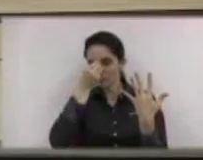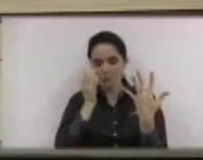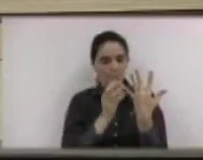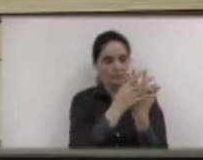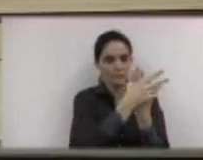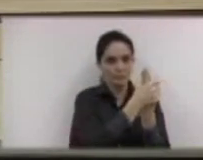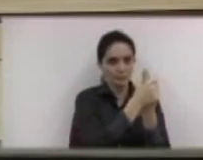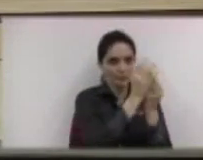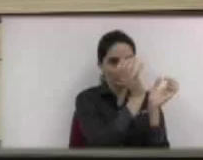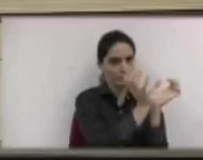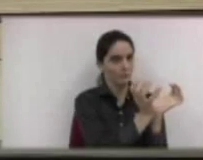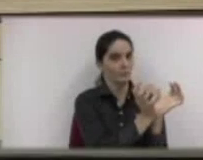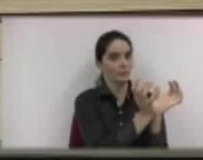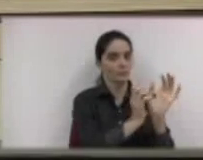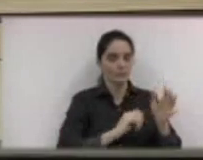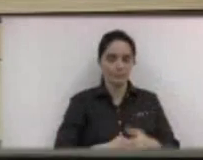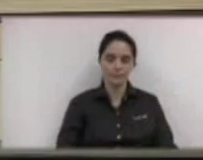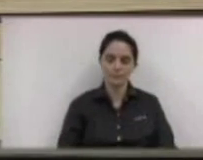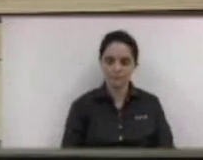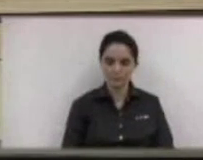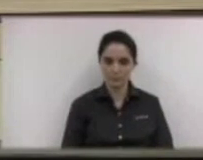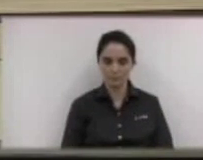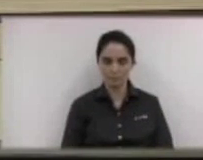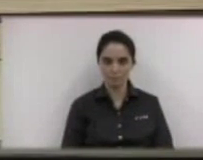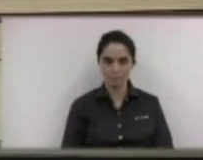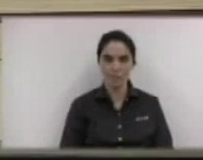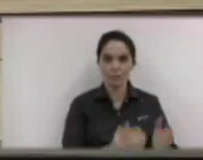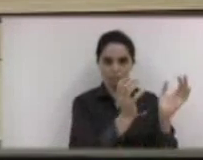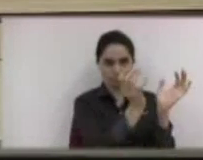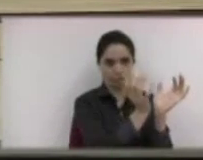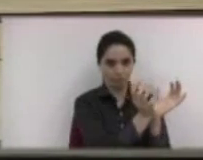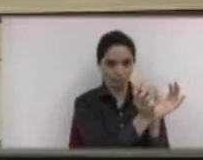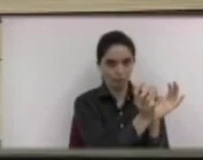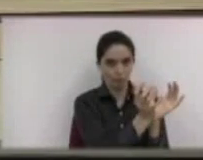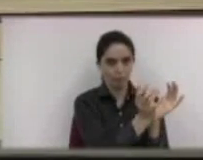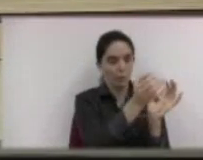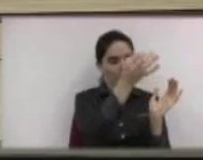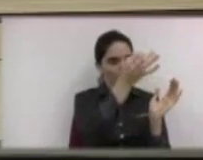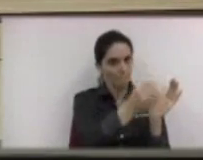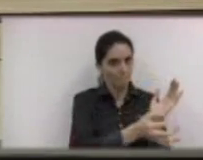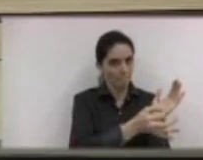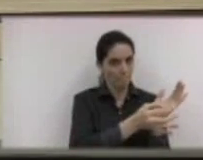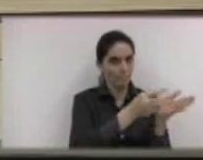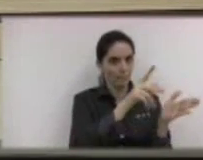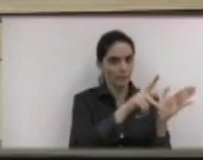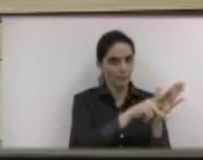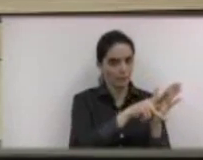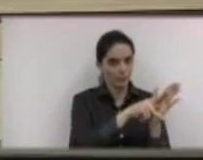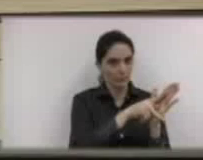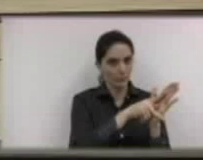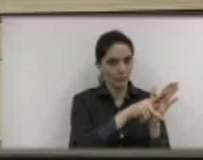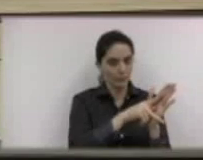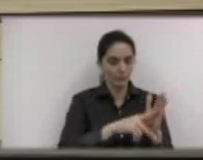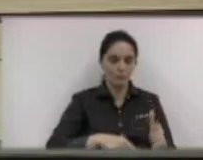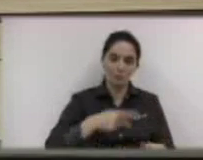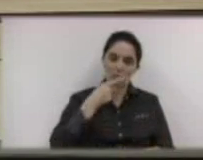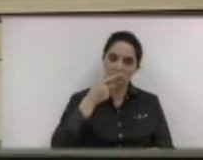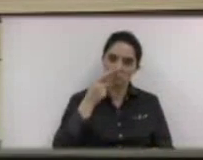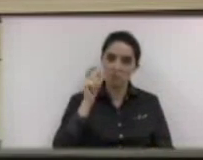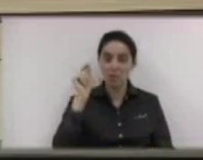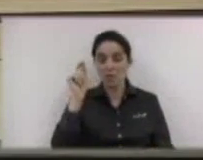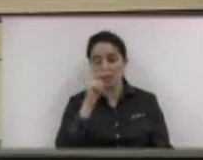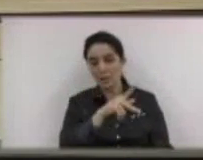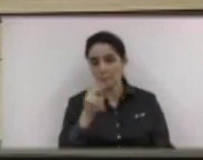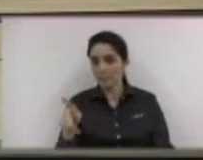de Freitas. Está formada a comissão que depois, dentre eles, vão deliberar quem é o presidente, quem é o